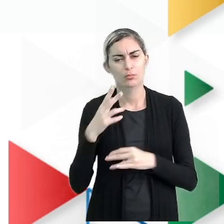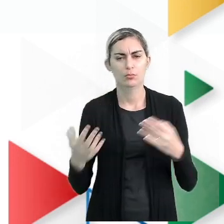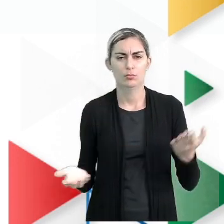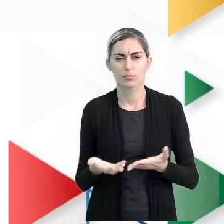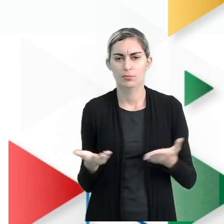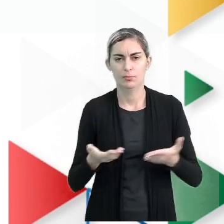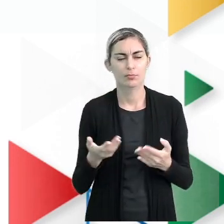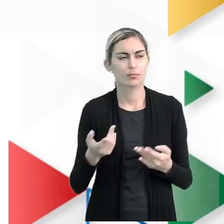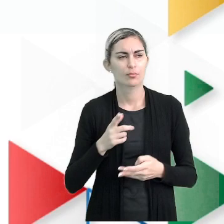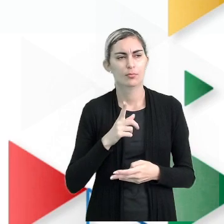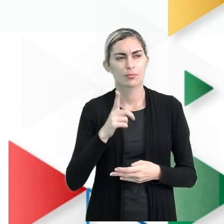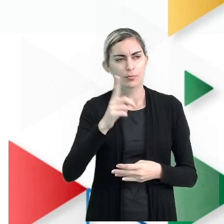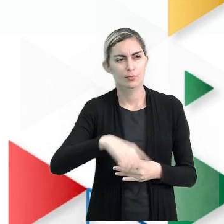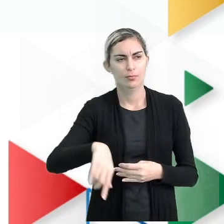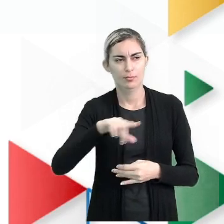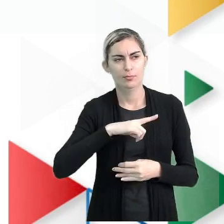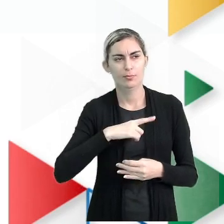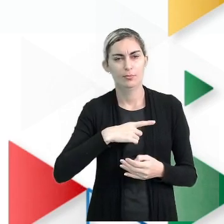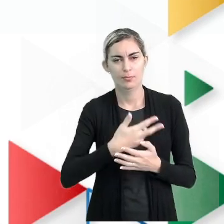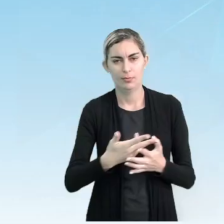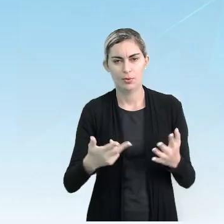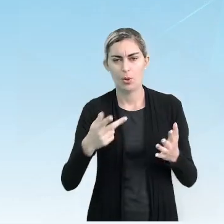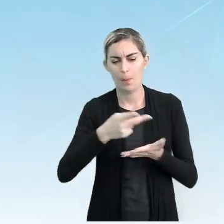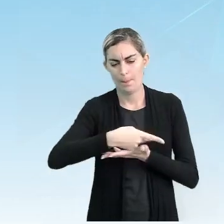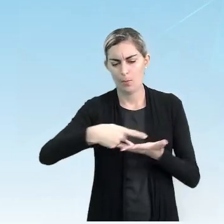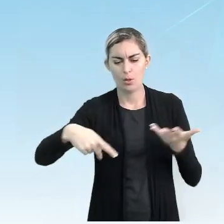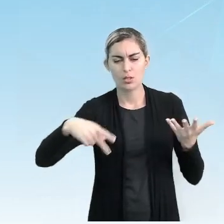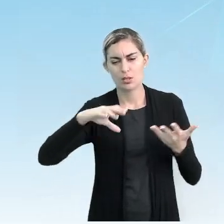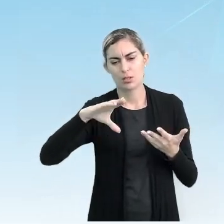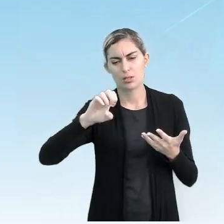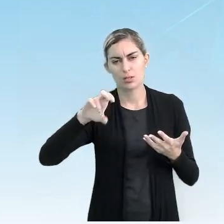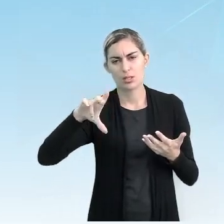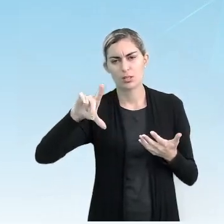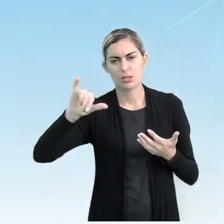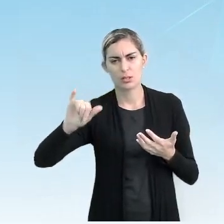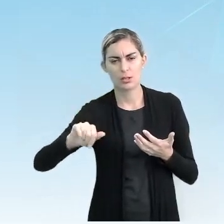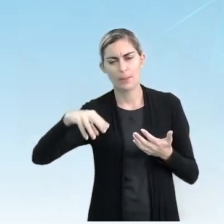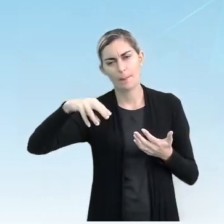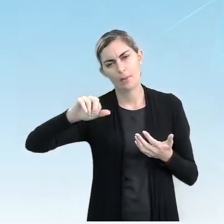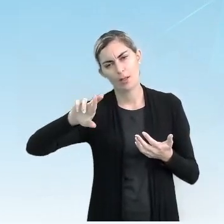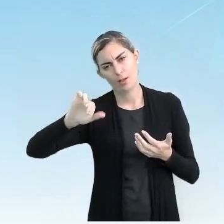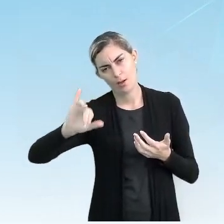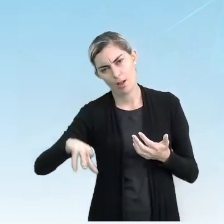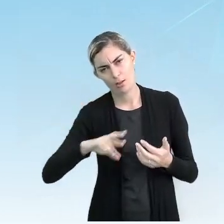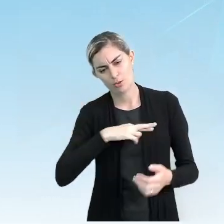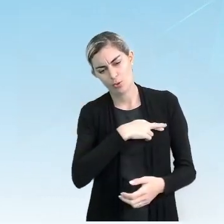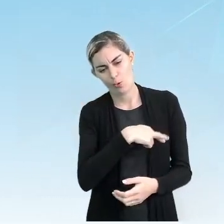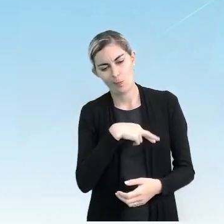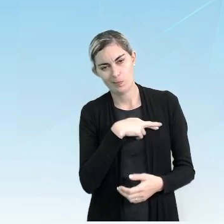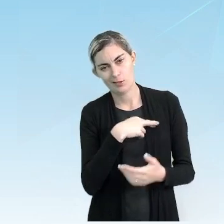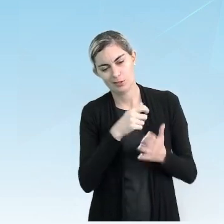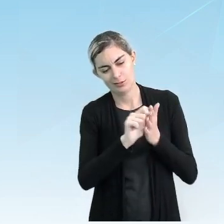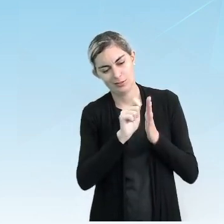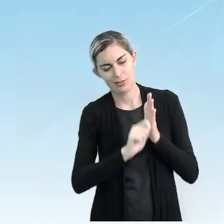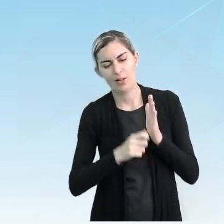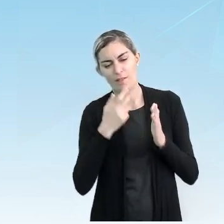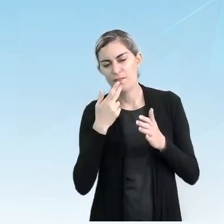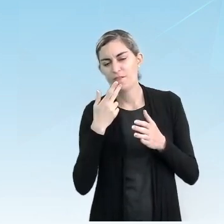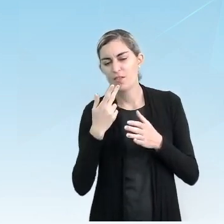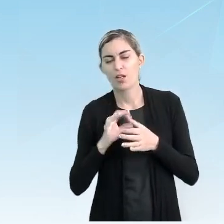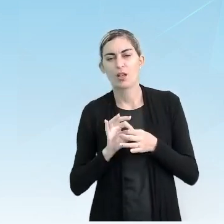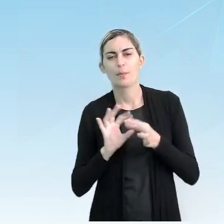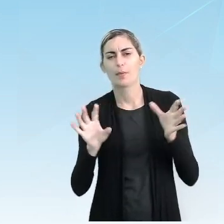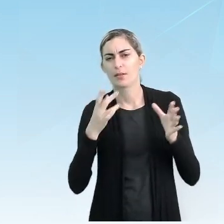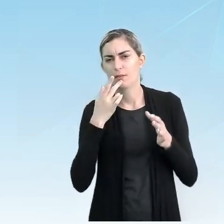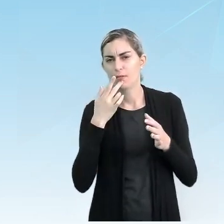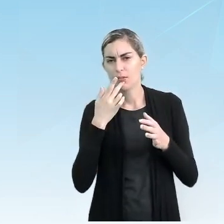a seguinte questão? Tem a poesia de Cecília Meirelles, Romanceiro da Inconfidência. Cecília fala sobre a liberdade e ela diz: